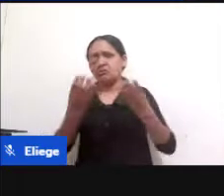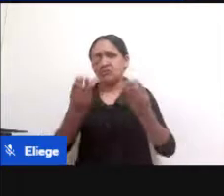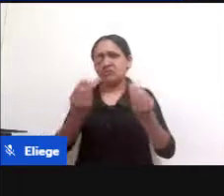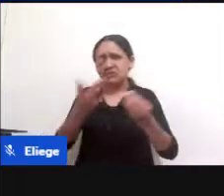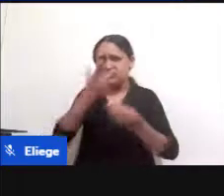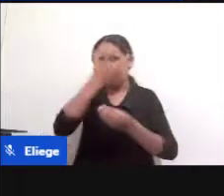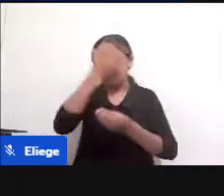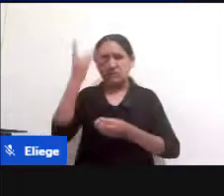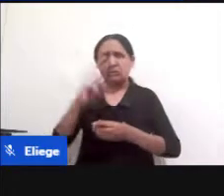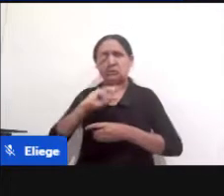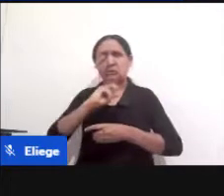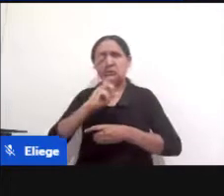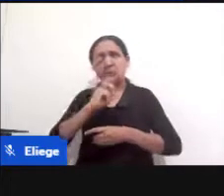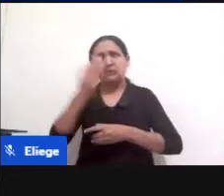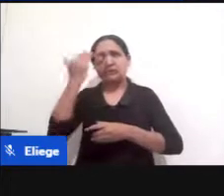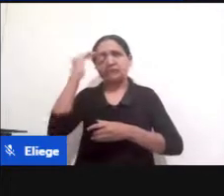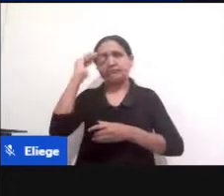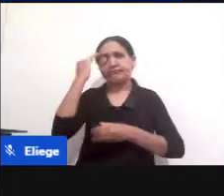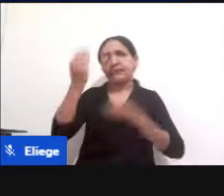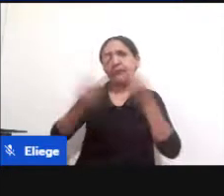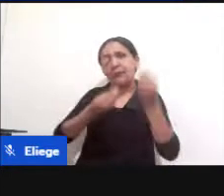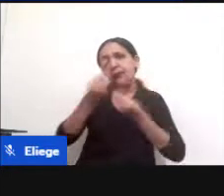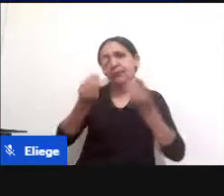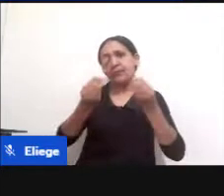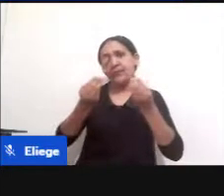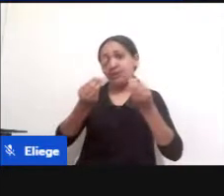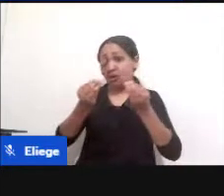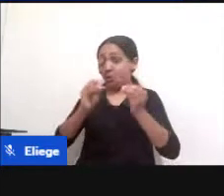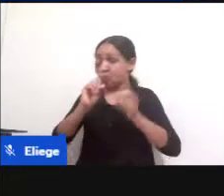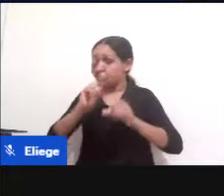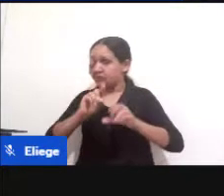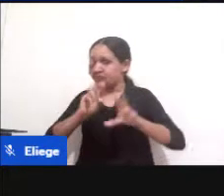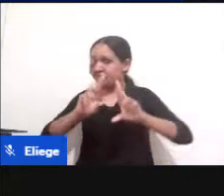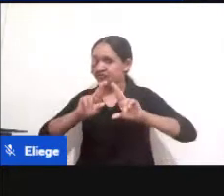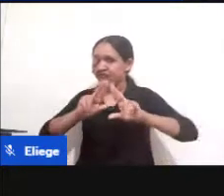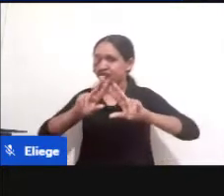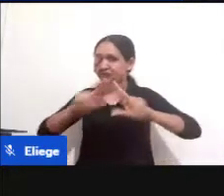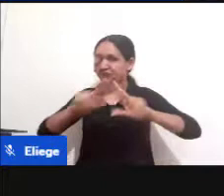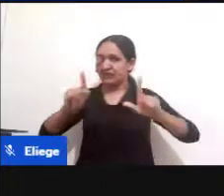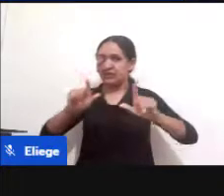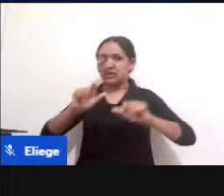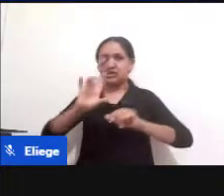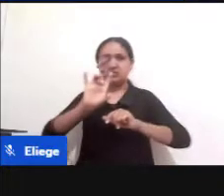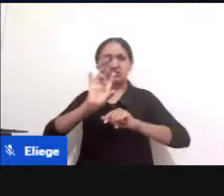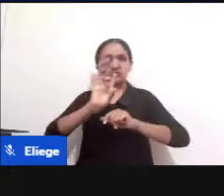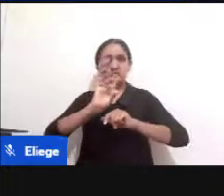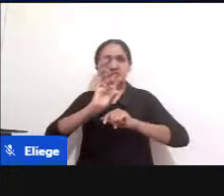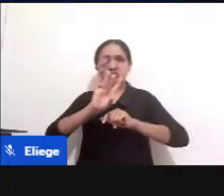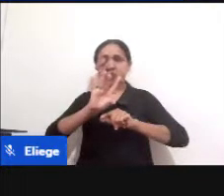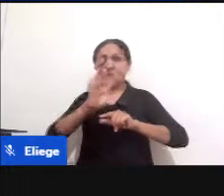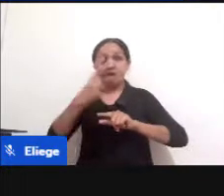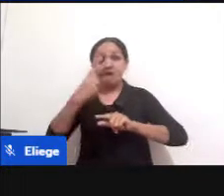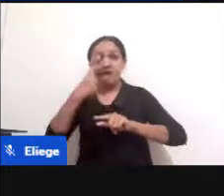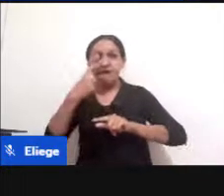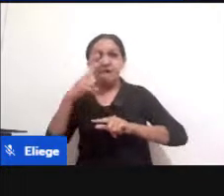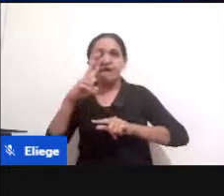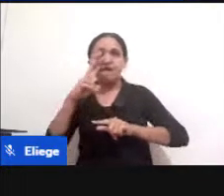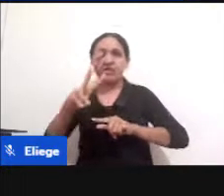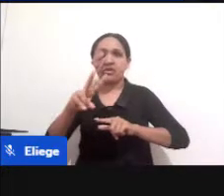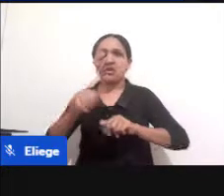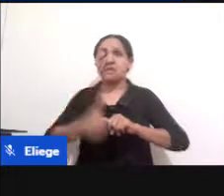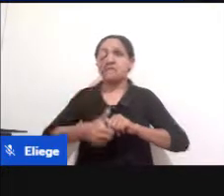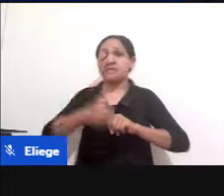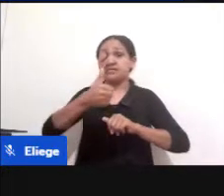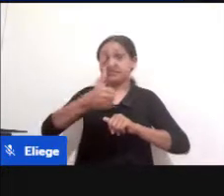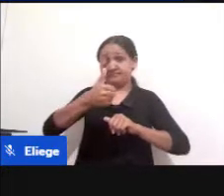tentando entender. Ela vai ser um pouquinho diferente das outras. Não vai ser só assistir a formação. Primeiro, você